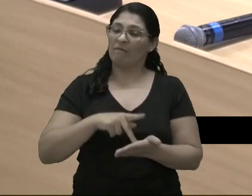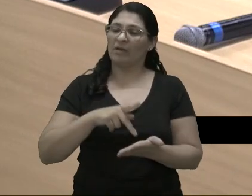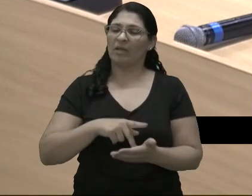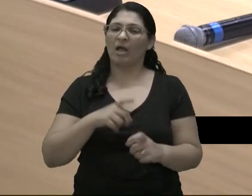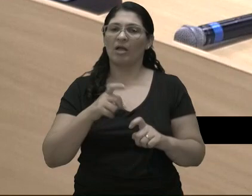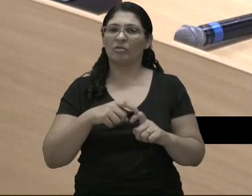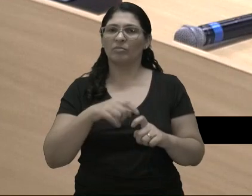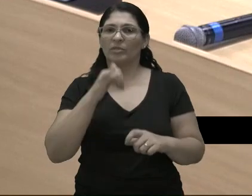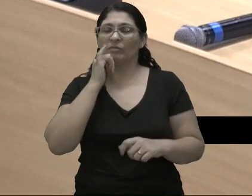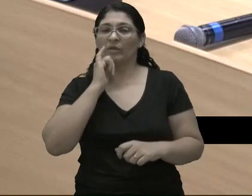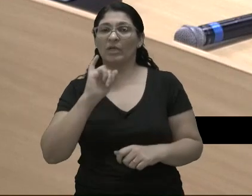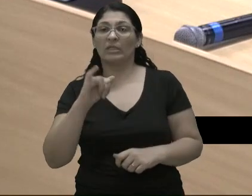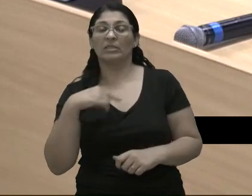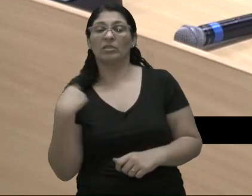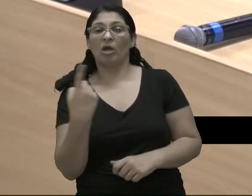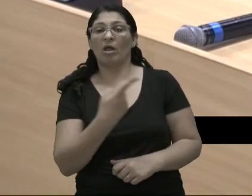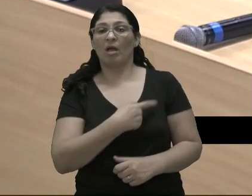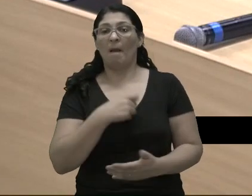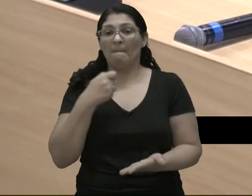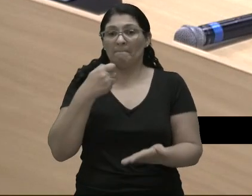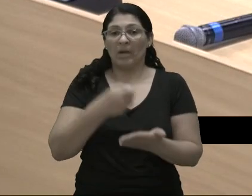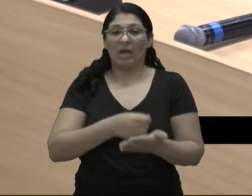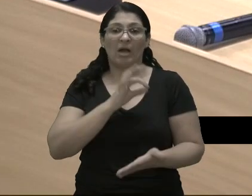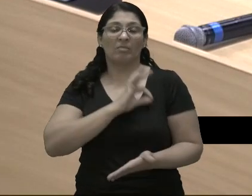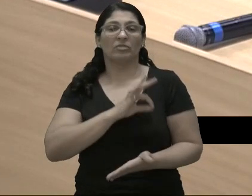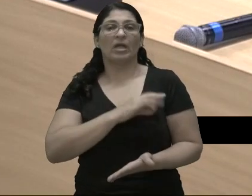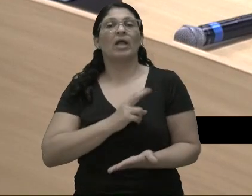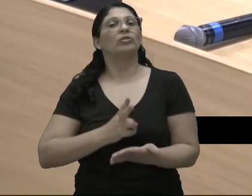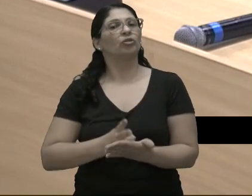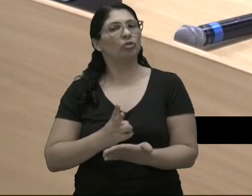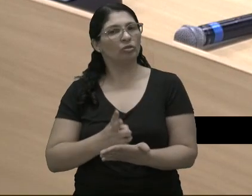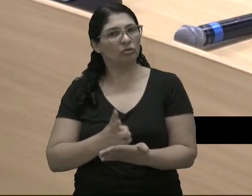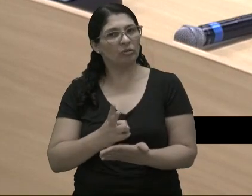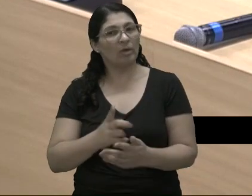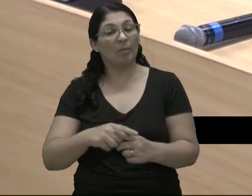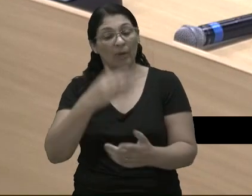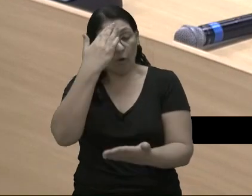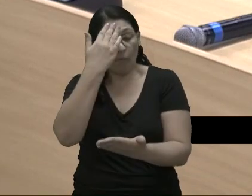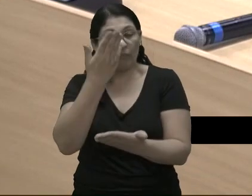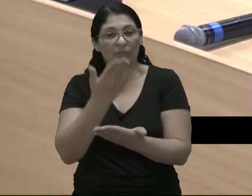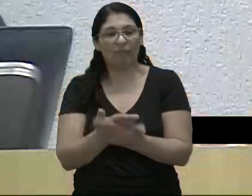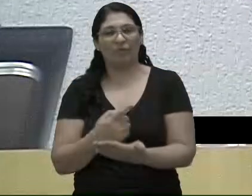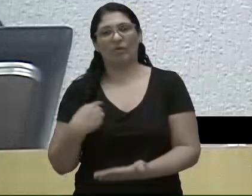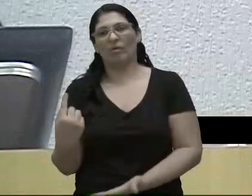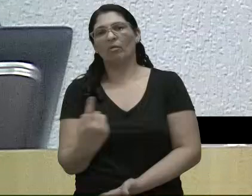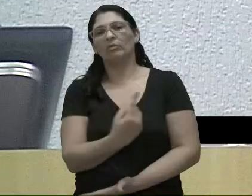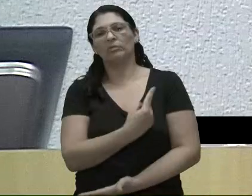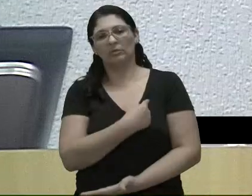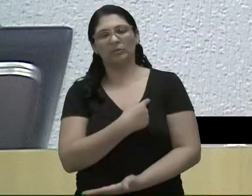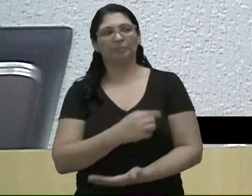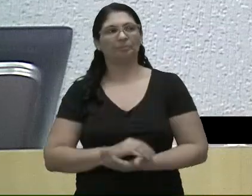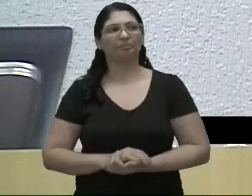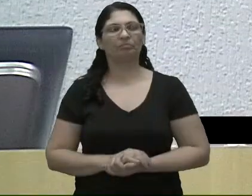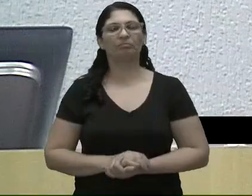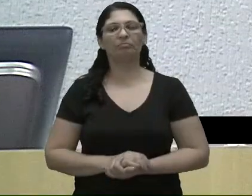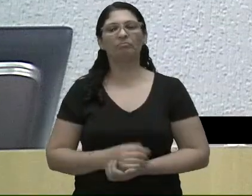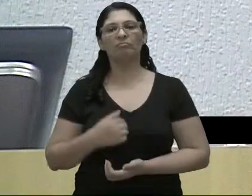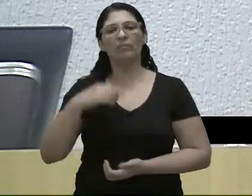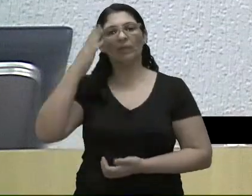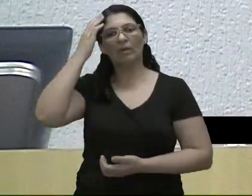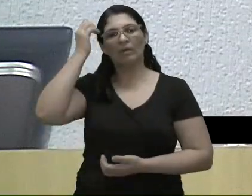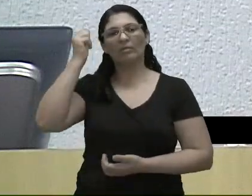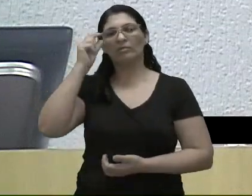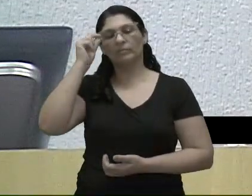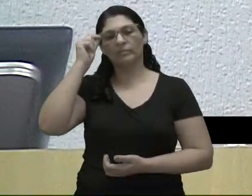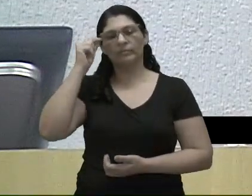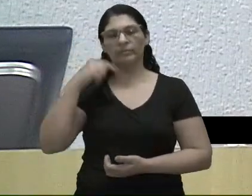gente repassar os valores, eles continuarão, porque eles confiam na gente. Tá. Chegou para mim também, então a gente pode,